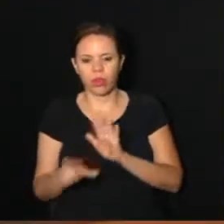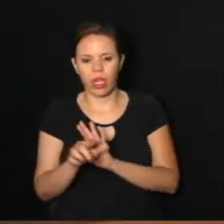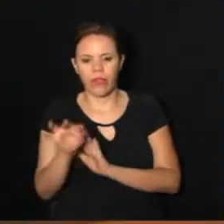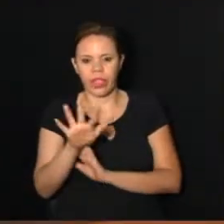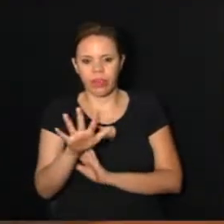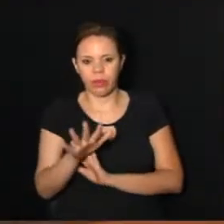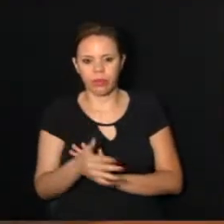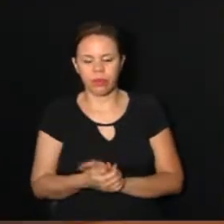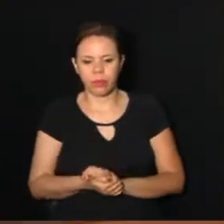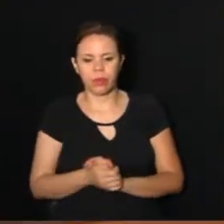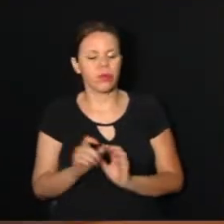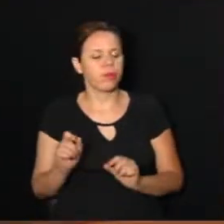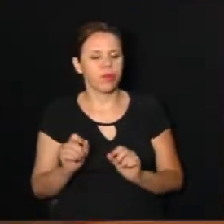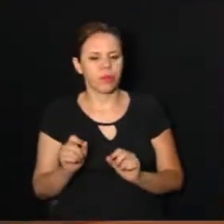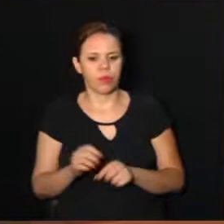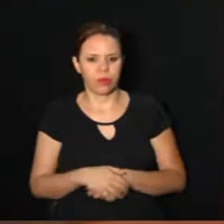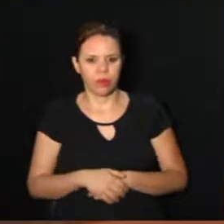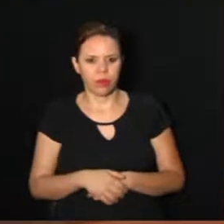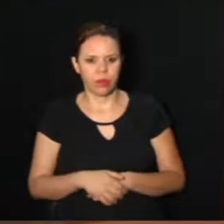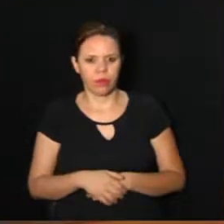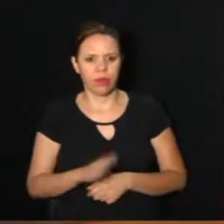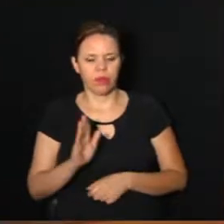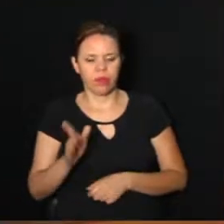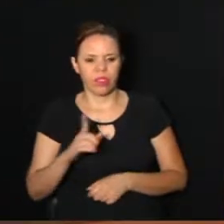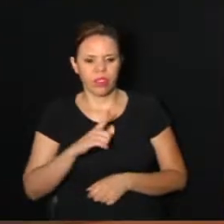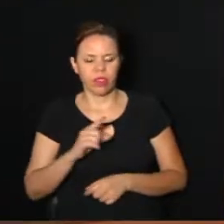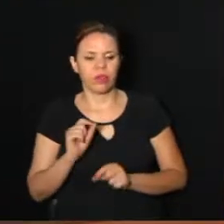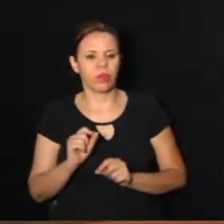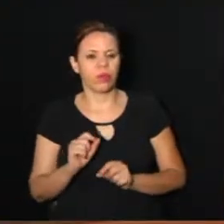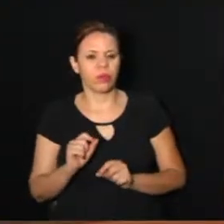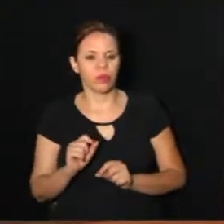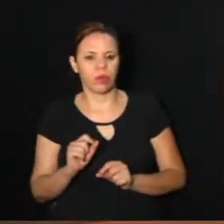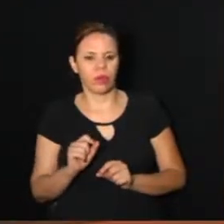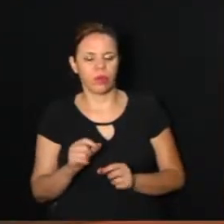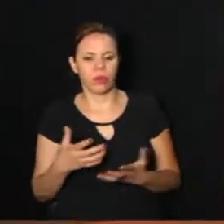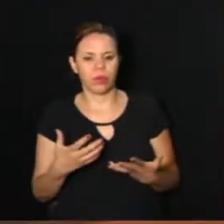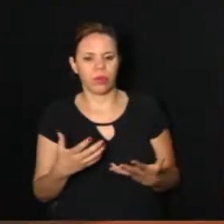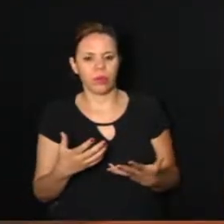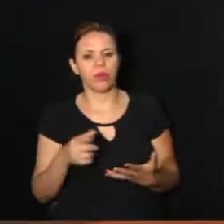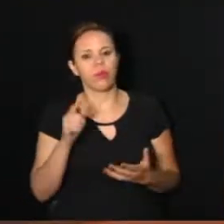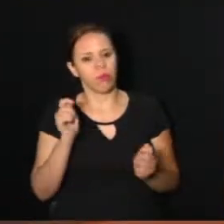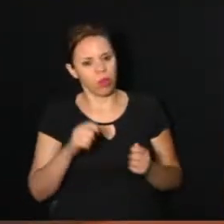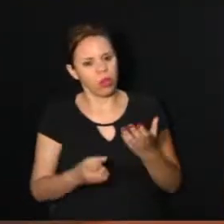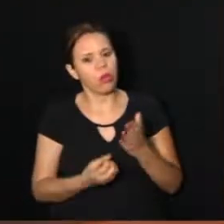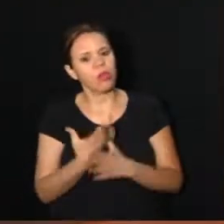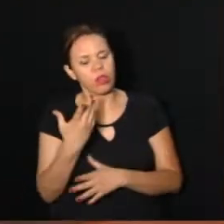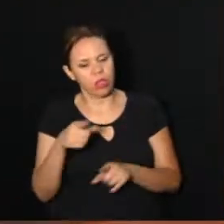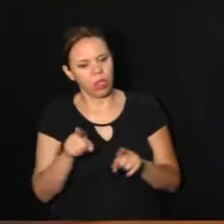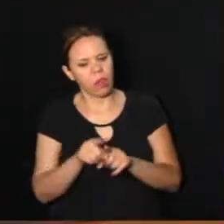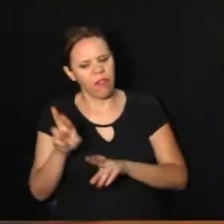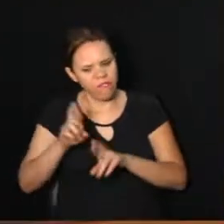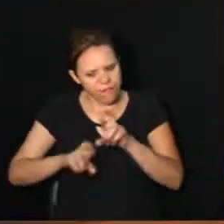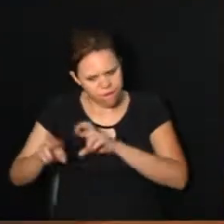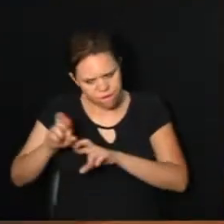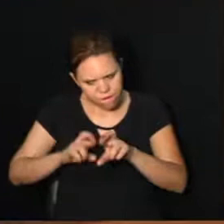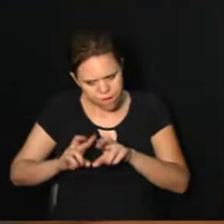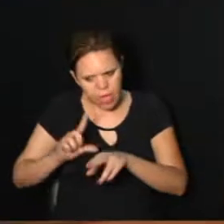federal é que ele vai estar sujeito à fiscalização posterior. Ou